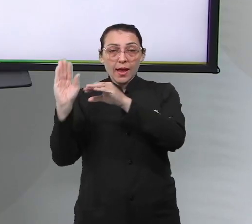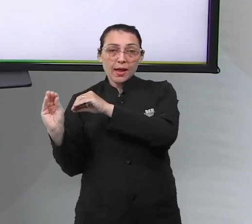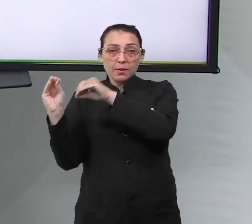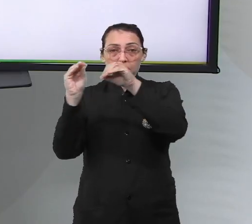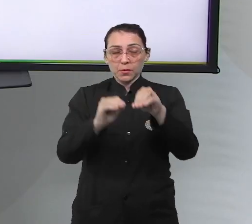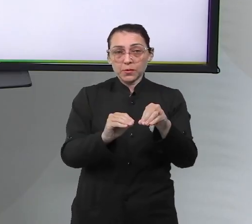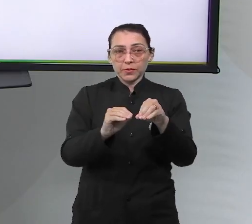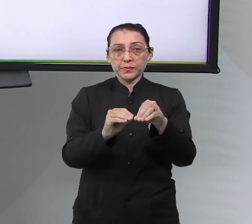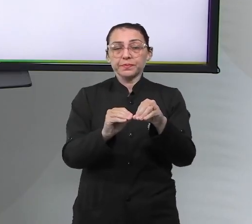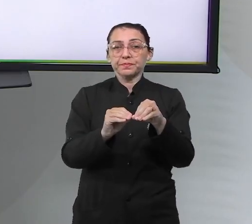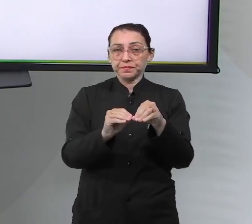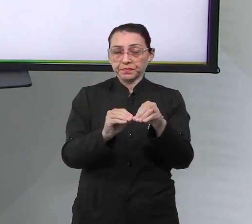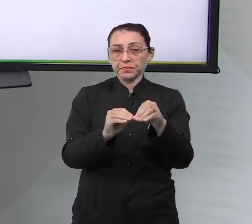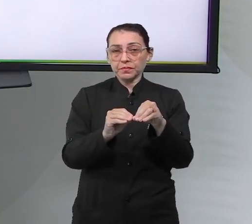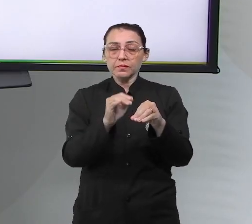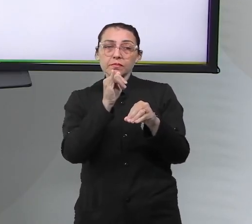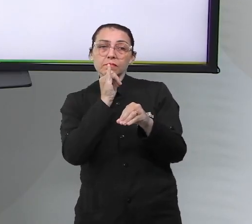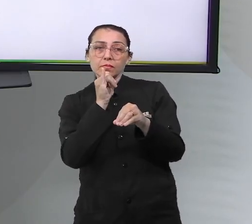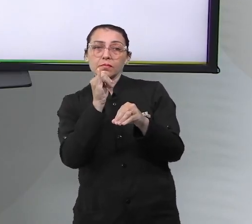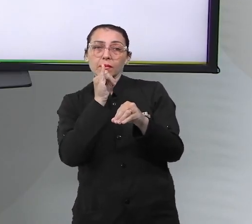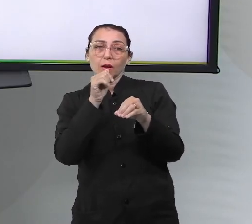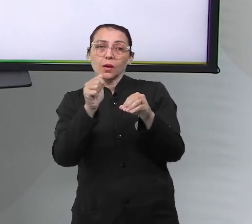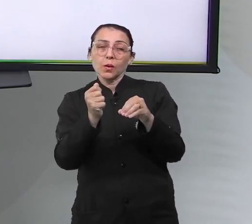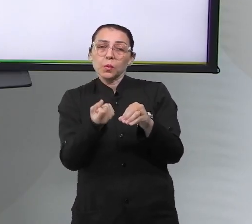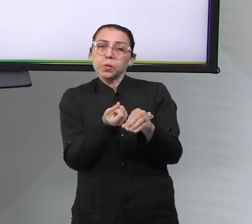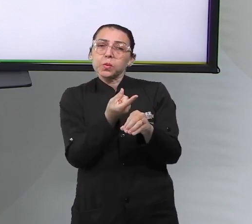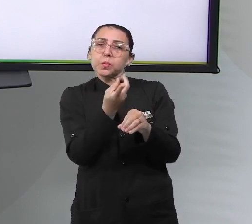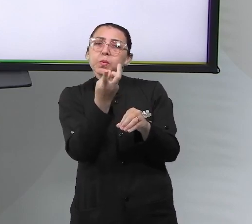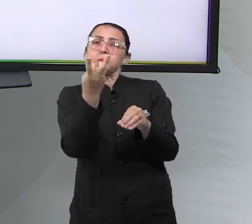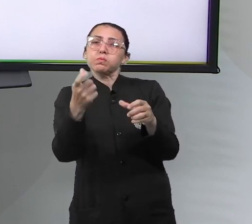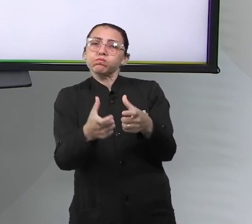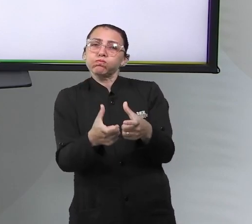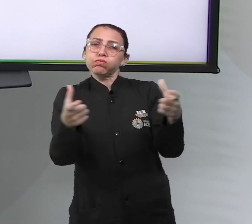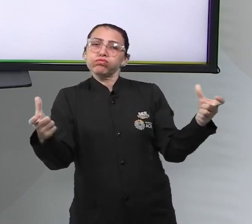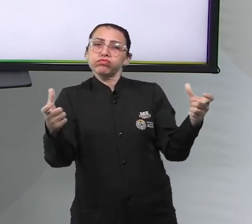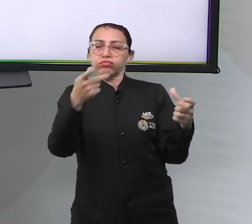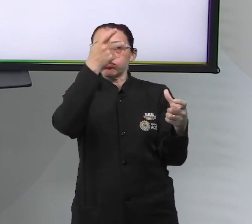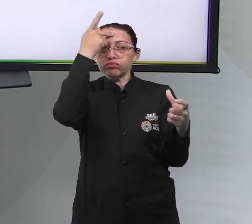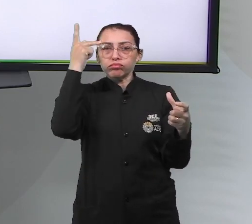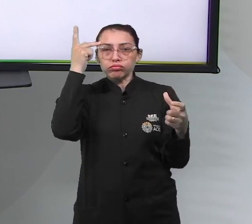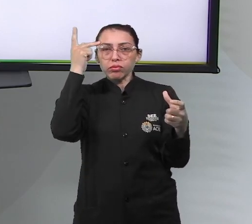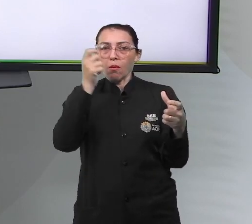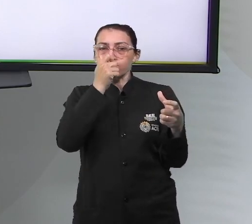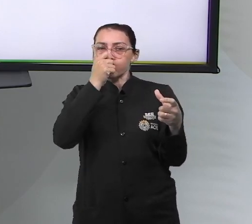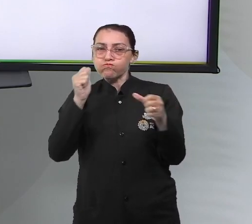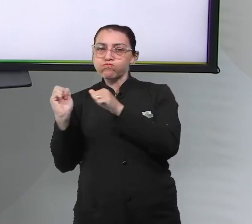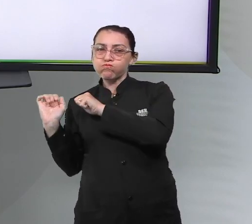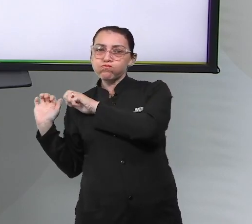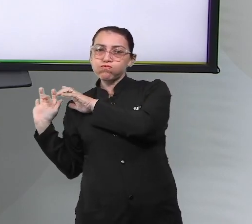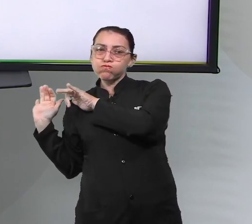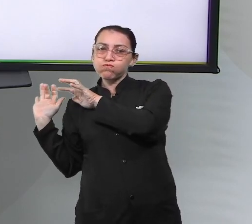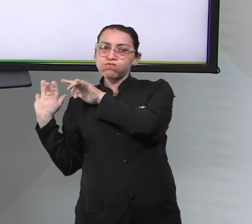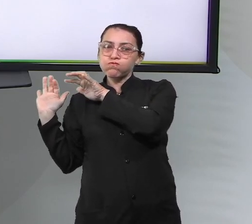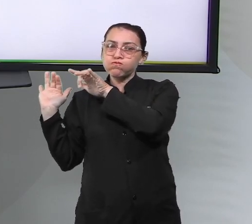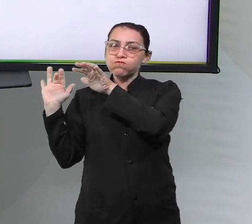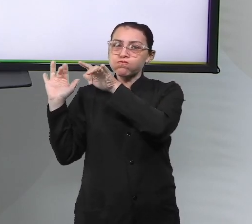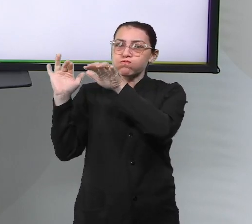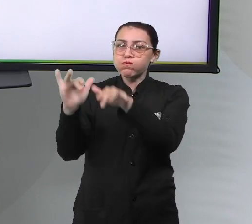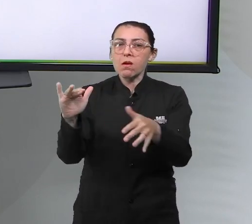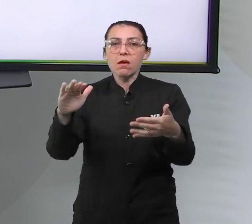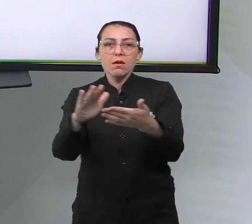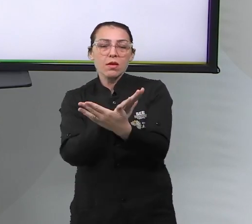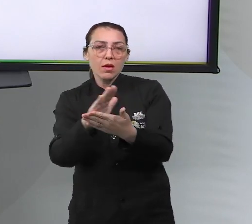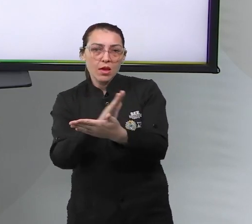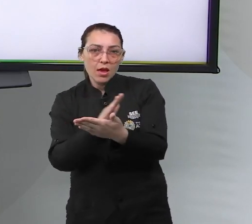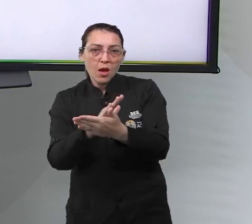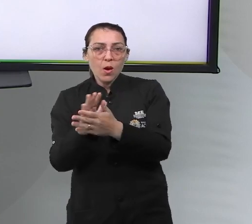migram, digamos assim, num quantitativo muito grande de pessoas. E essas pessoas, quando elas chegam em